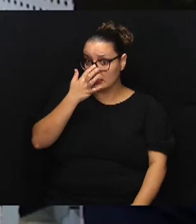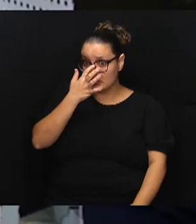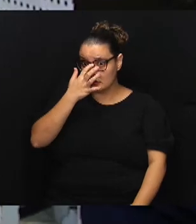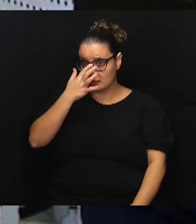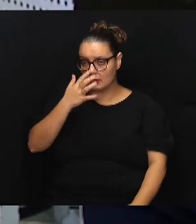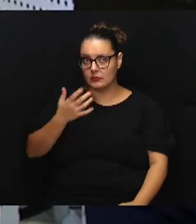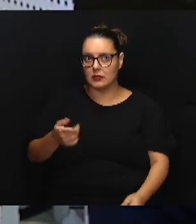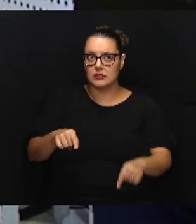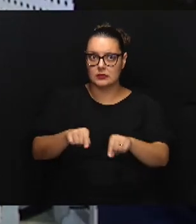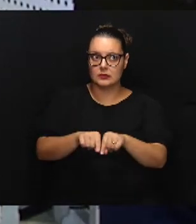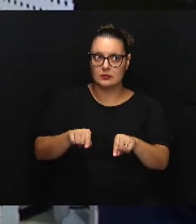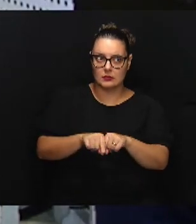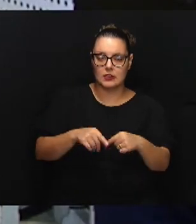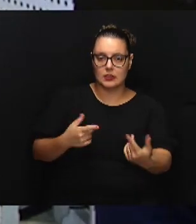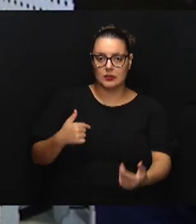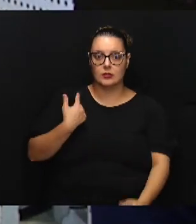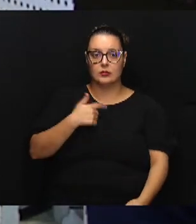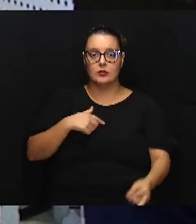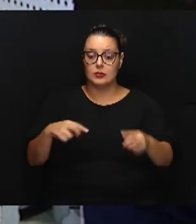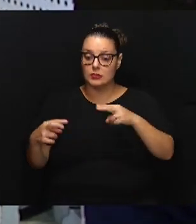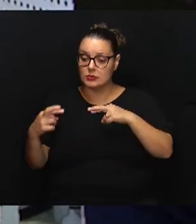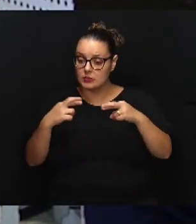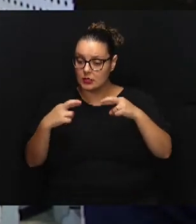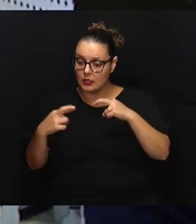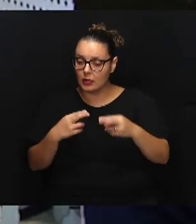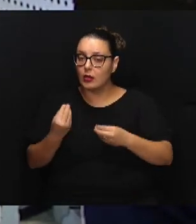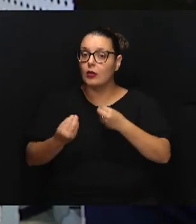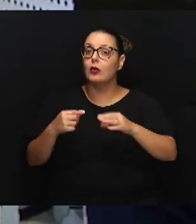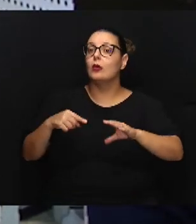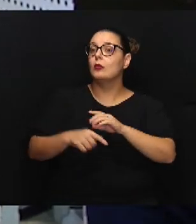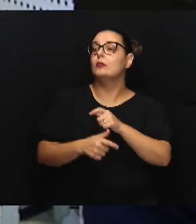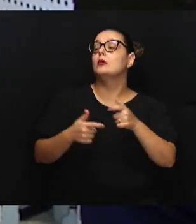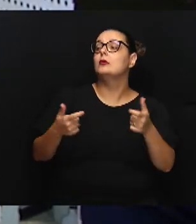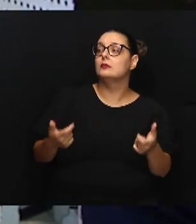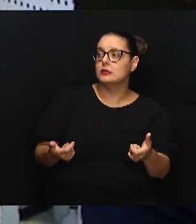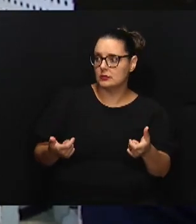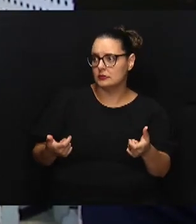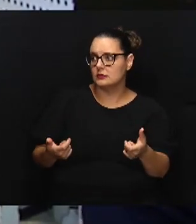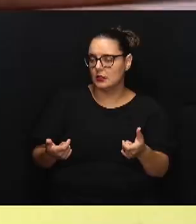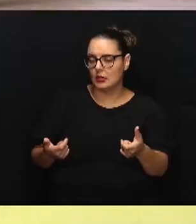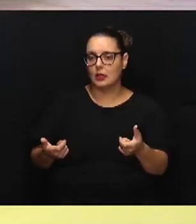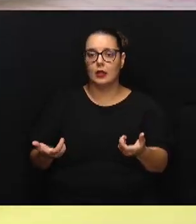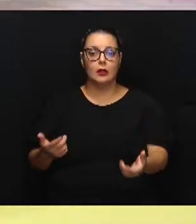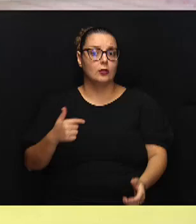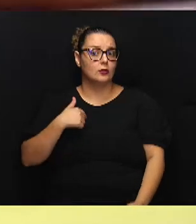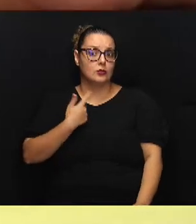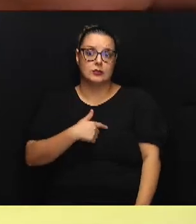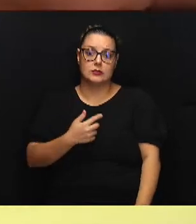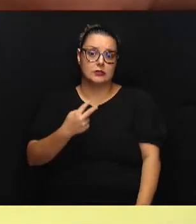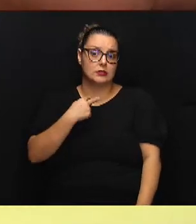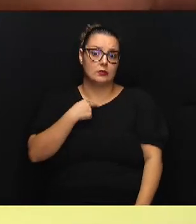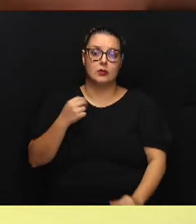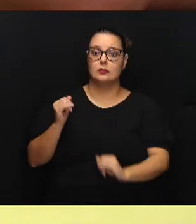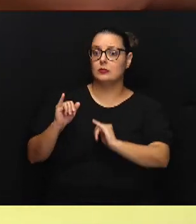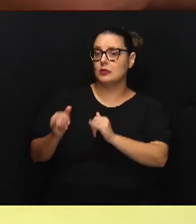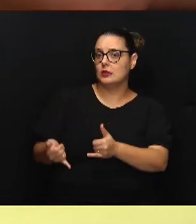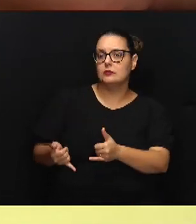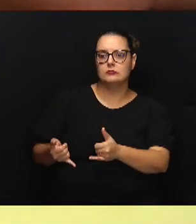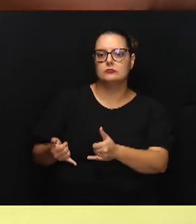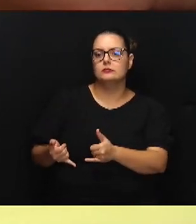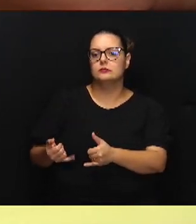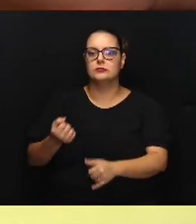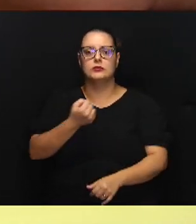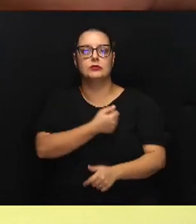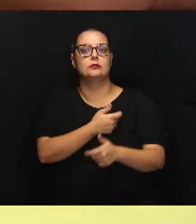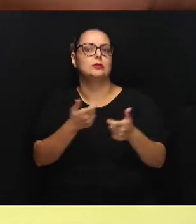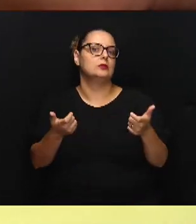outro lado, a gente também tem que olhar como avançar nesse ponto, né? A gente não pode desistir em função de um número tão alto,